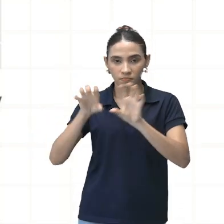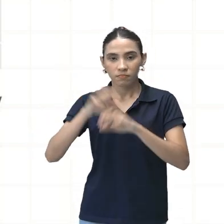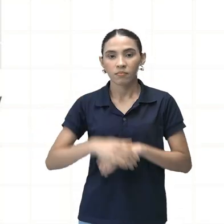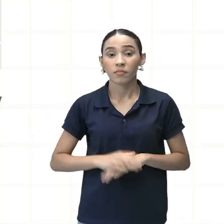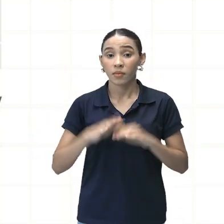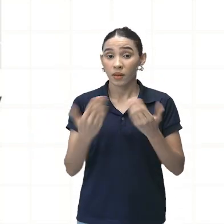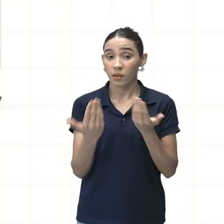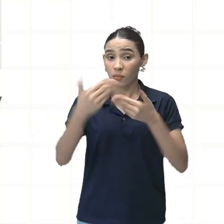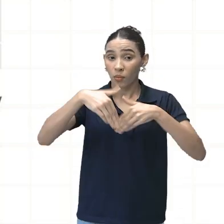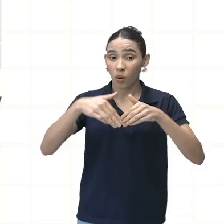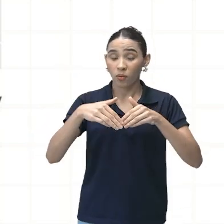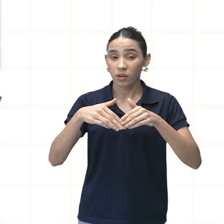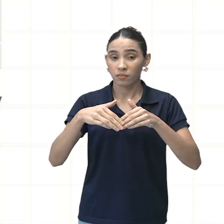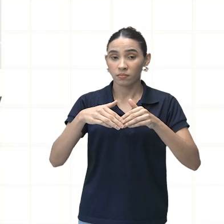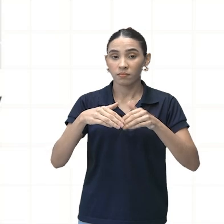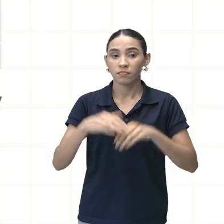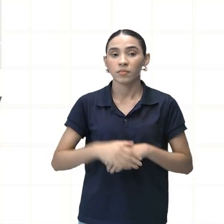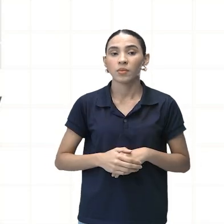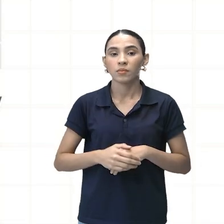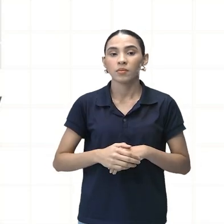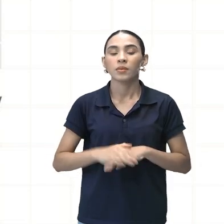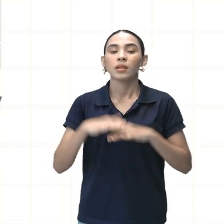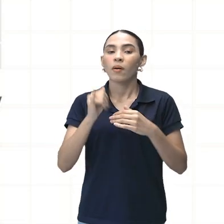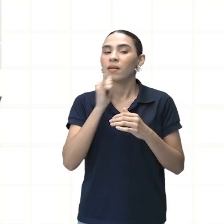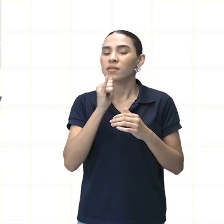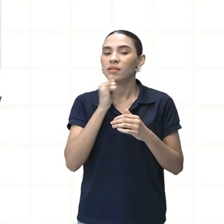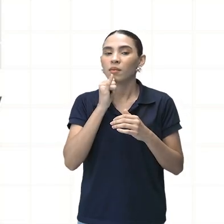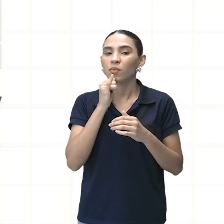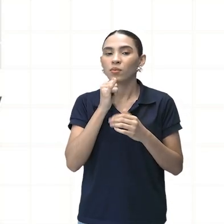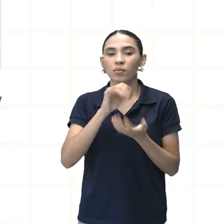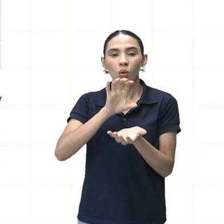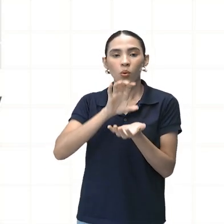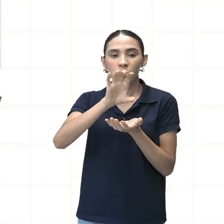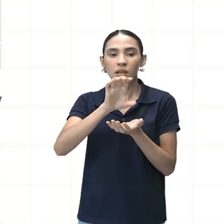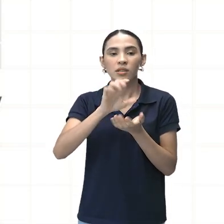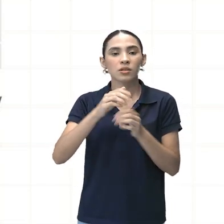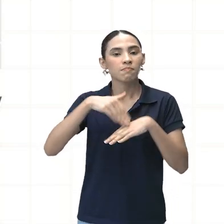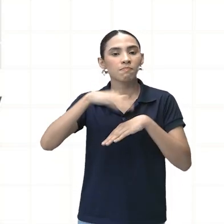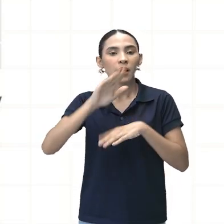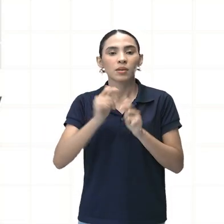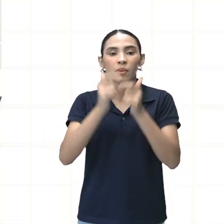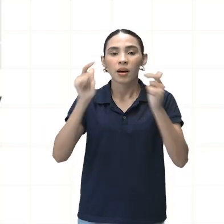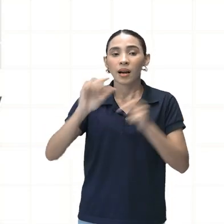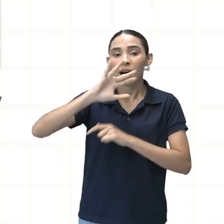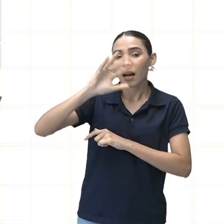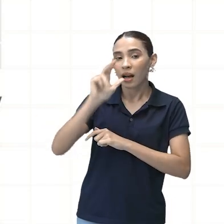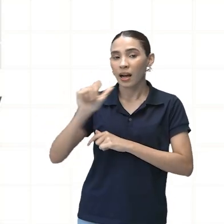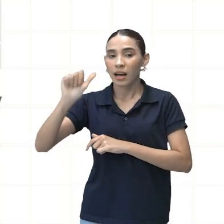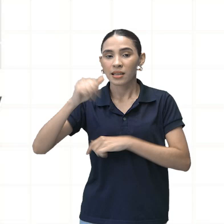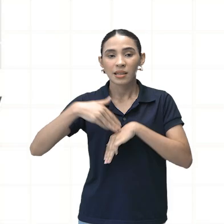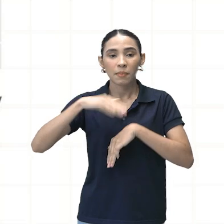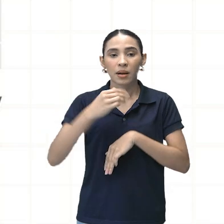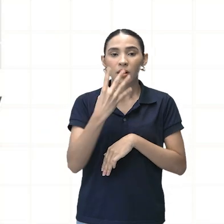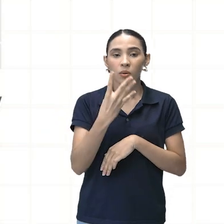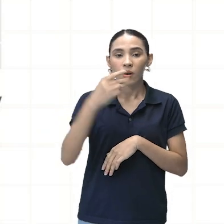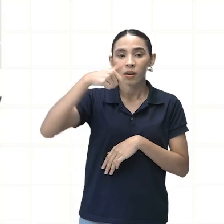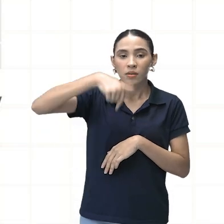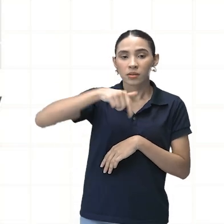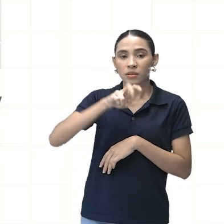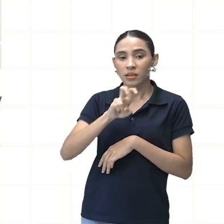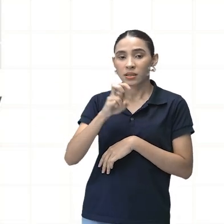Questão de prova, tá? Continente mais populoso que a gente tem é a Ásia, com mais de